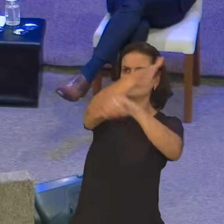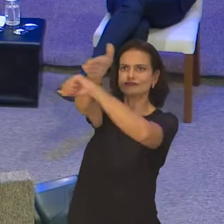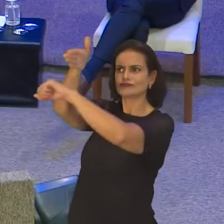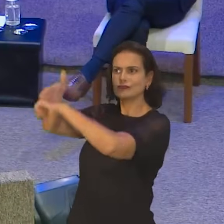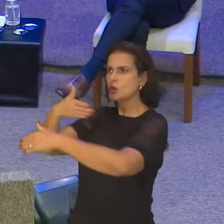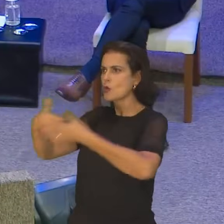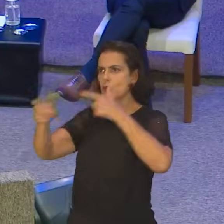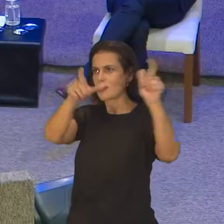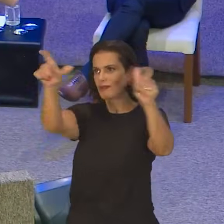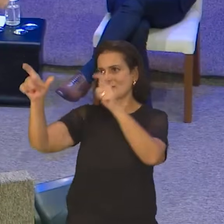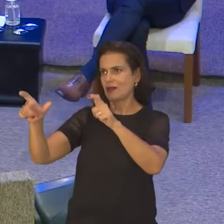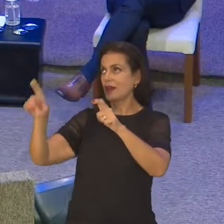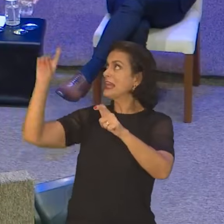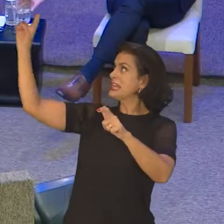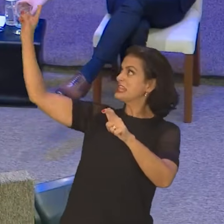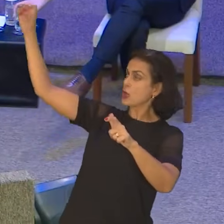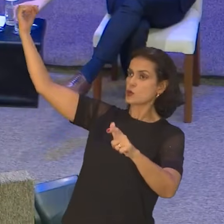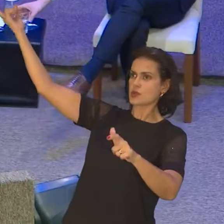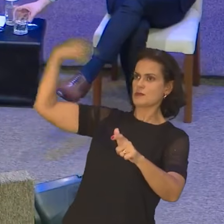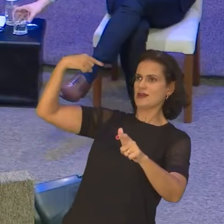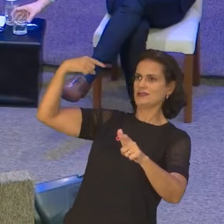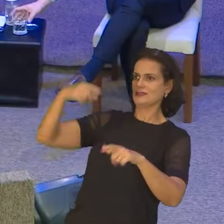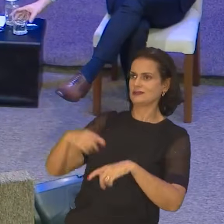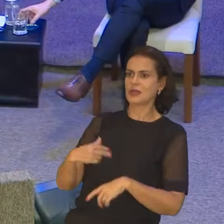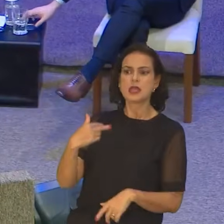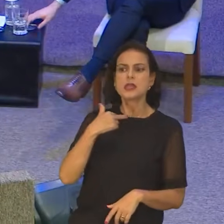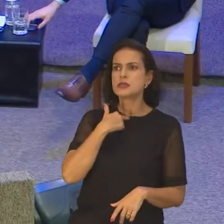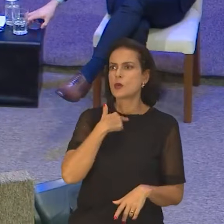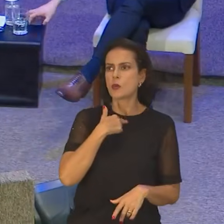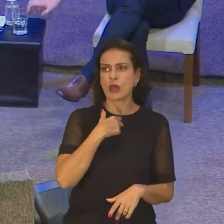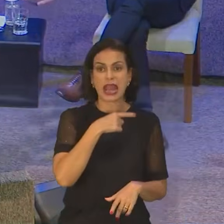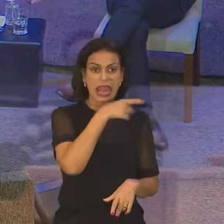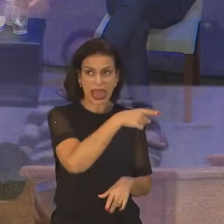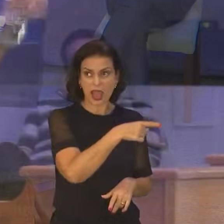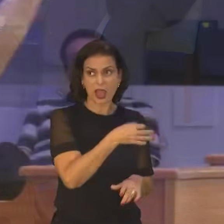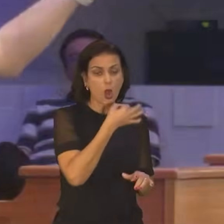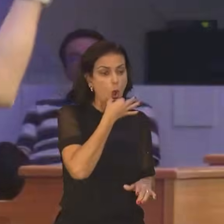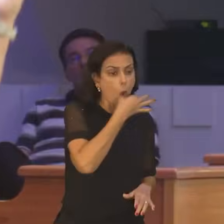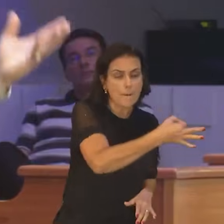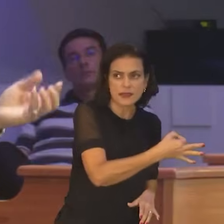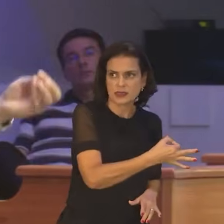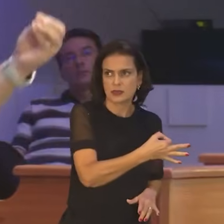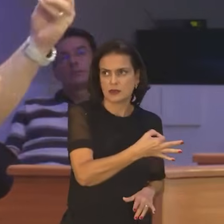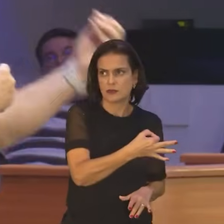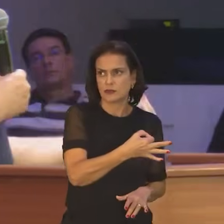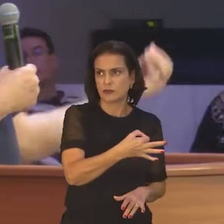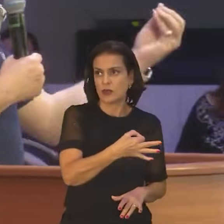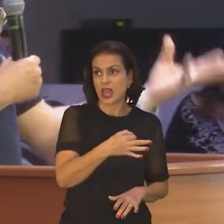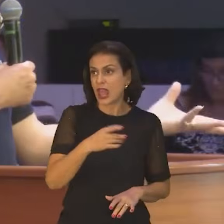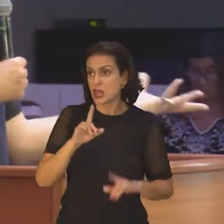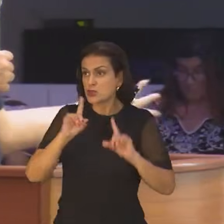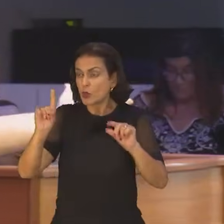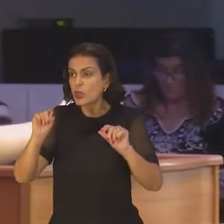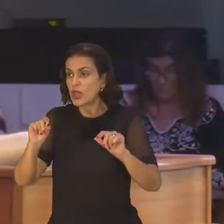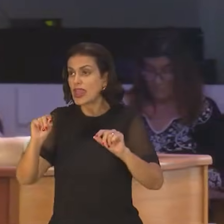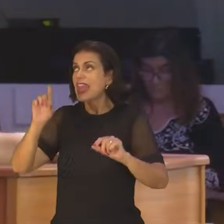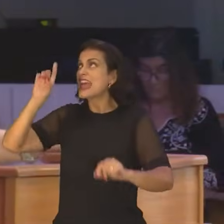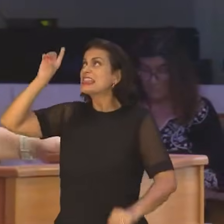China, eu vou. Não pode ter opinião ao mandado de Deus, porque Deus